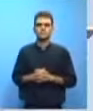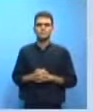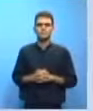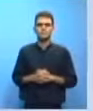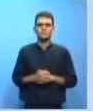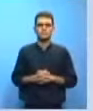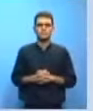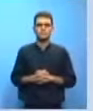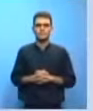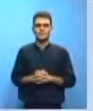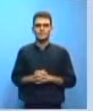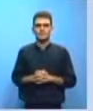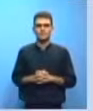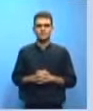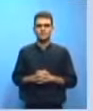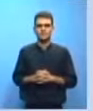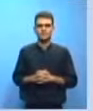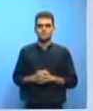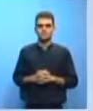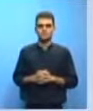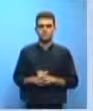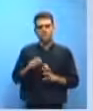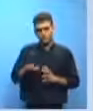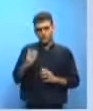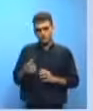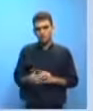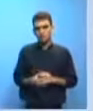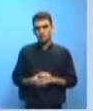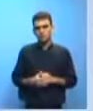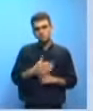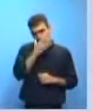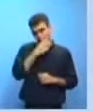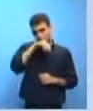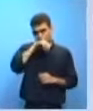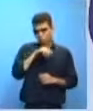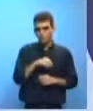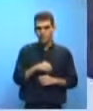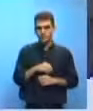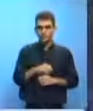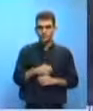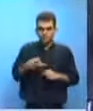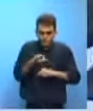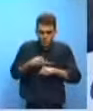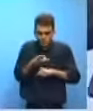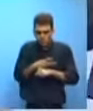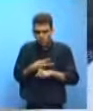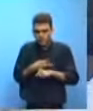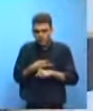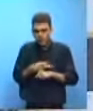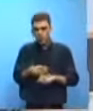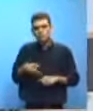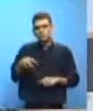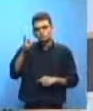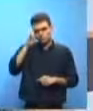homem, monge. Aquele homem tinha o dom das visões, o dom das curas. Muitas e muitas pessoas iam